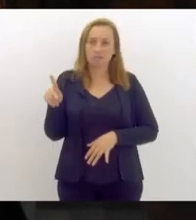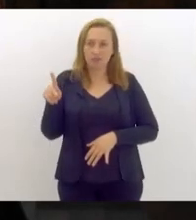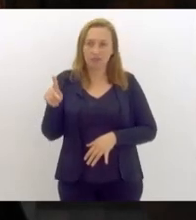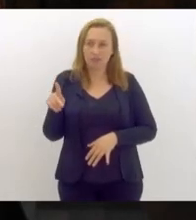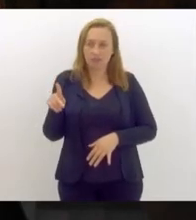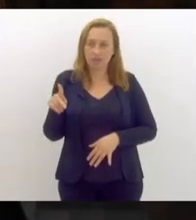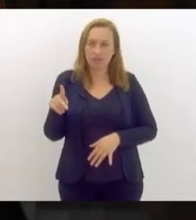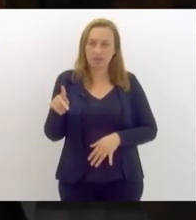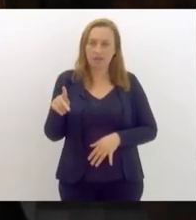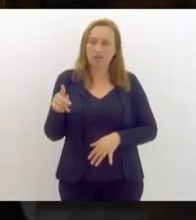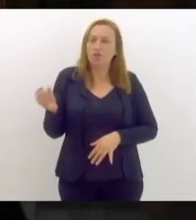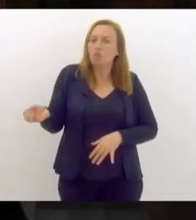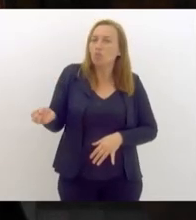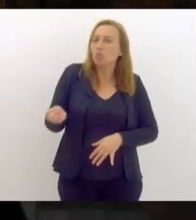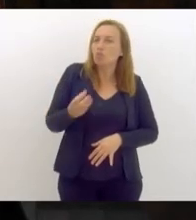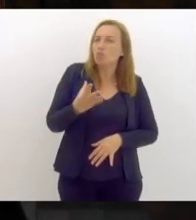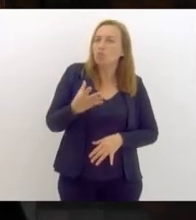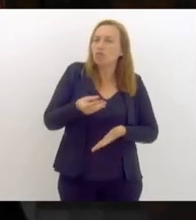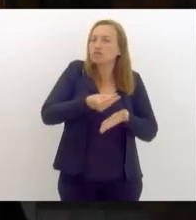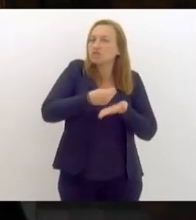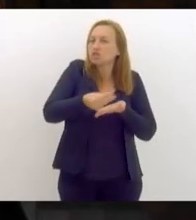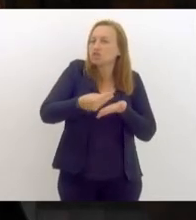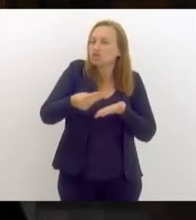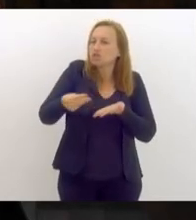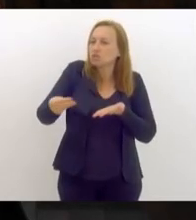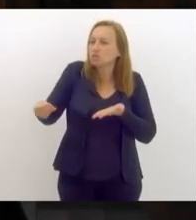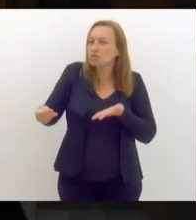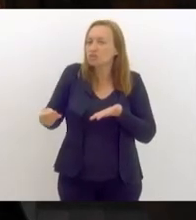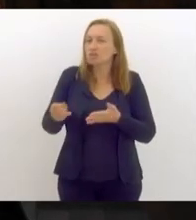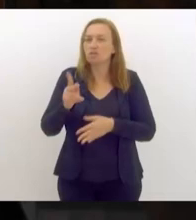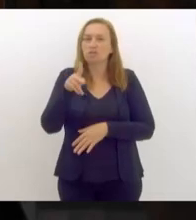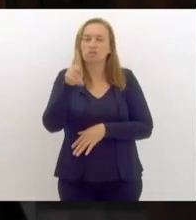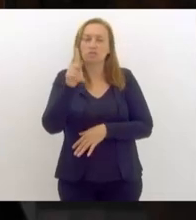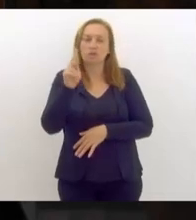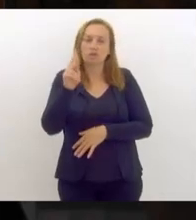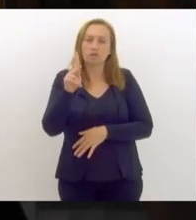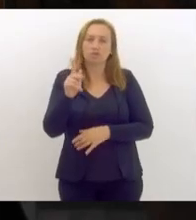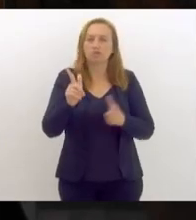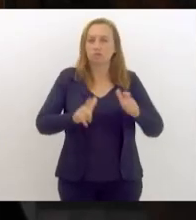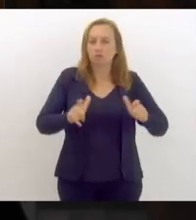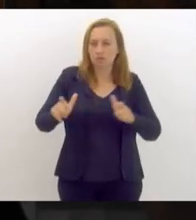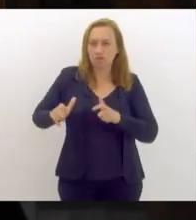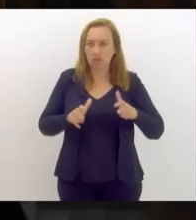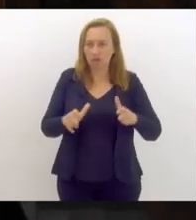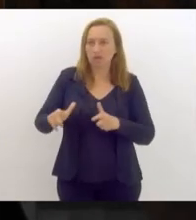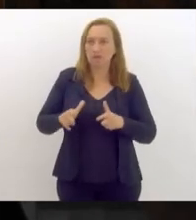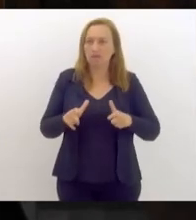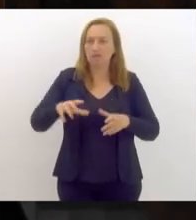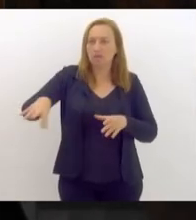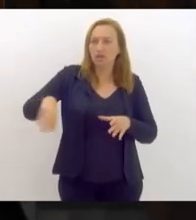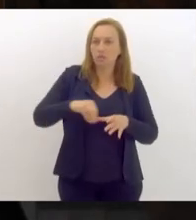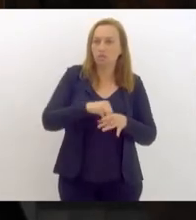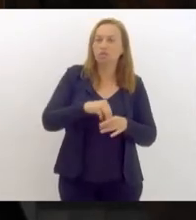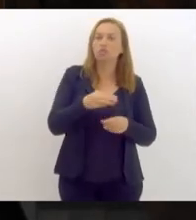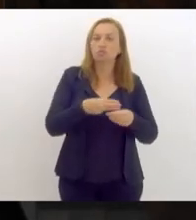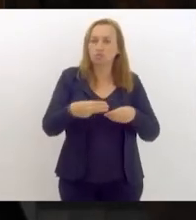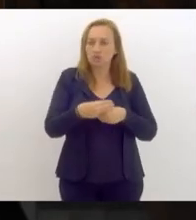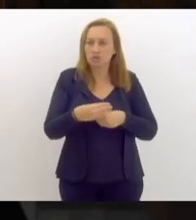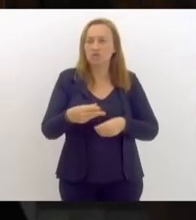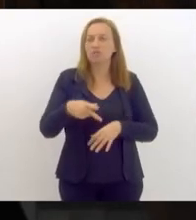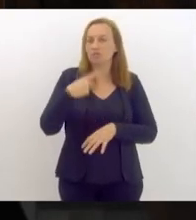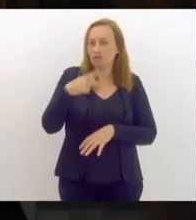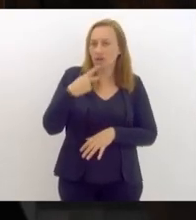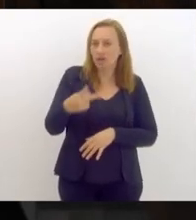realizasse uma nova distribuição dos royals do petróleo na região incluindo esses municípios São